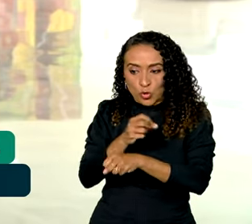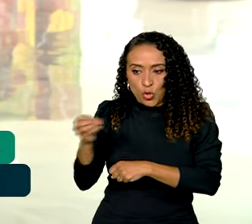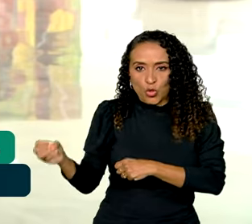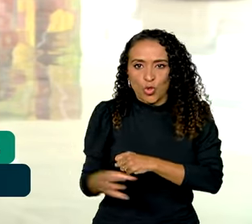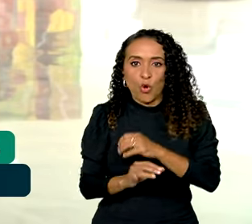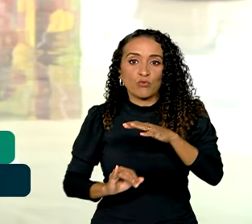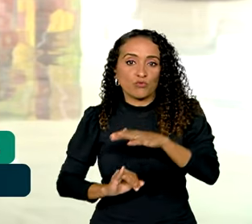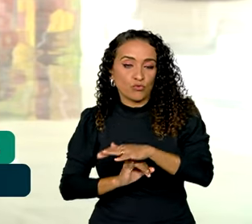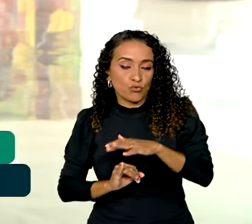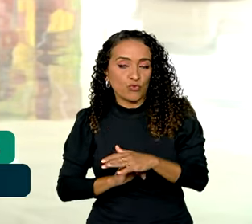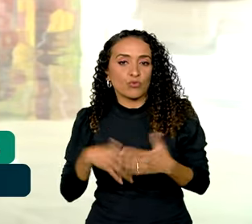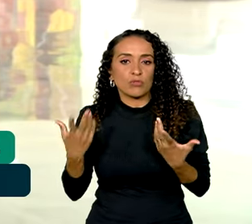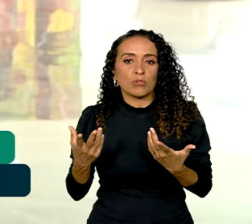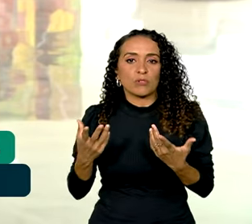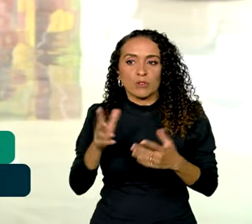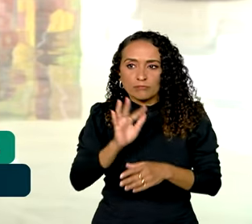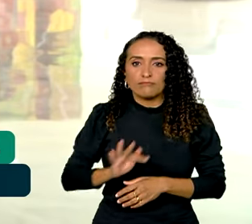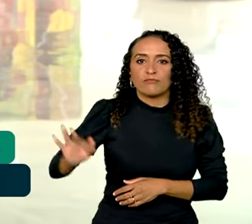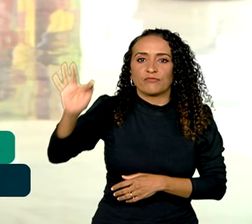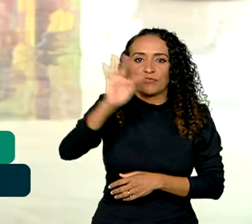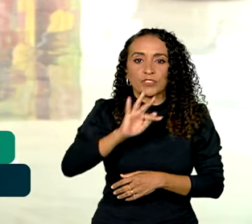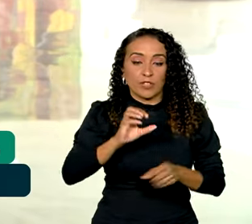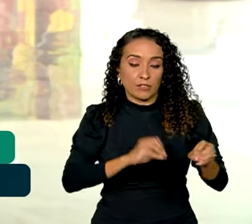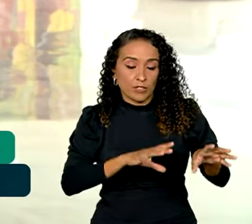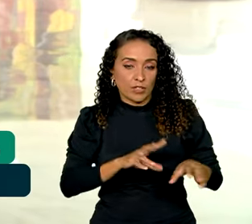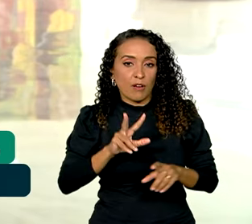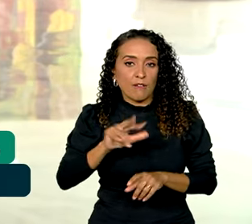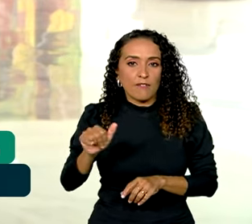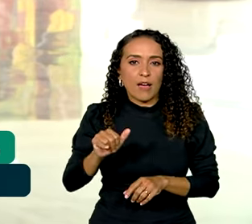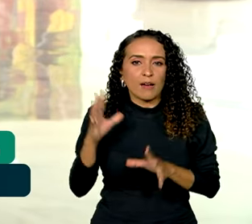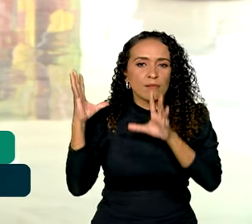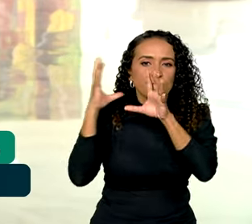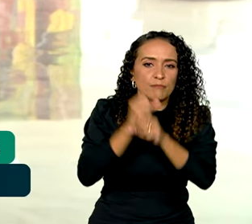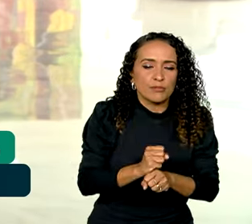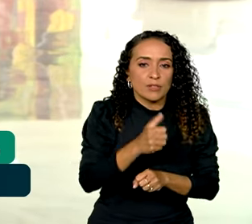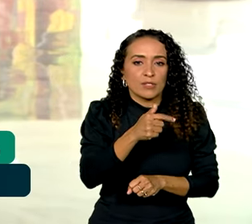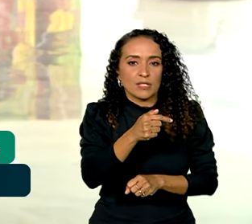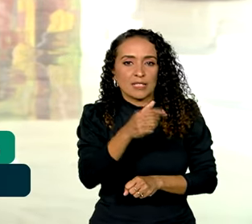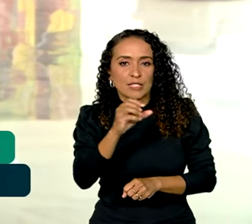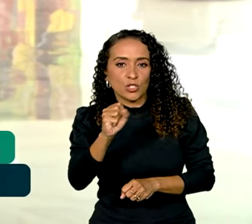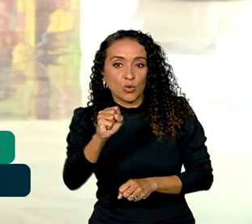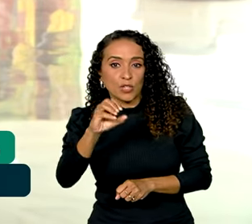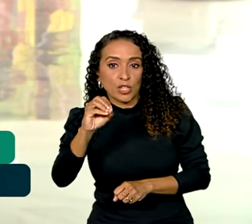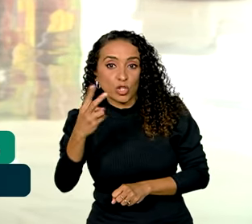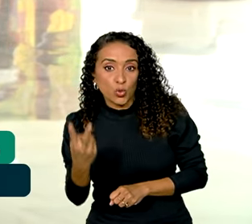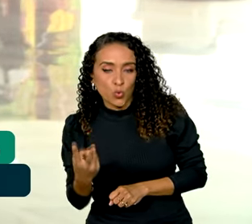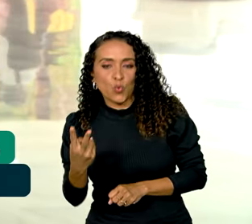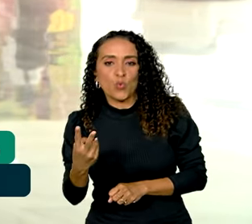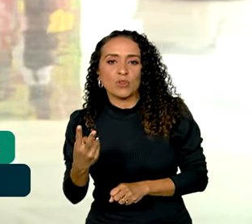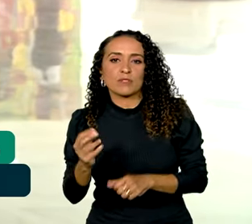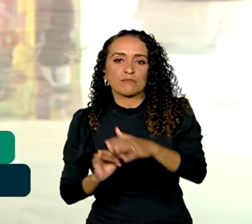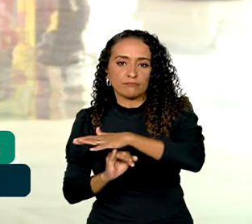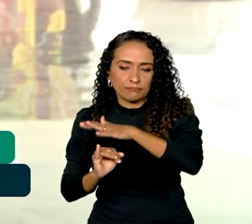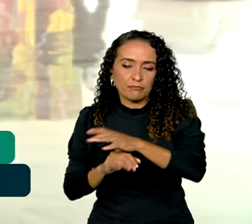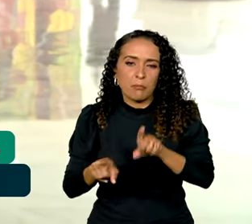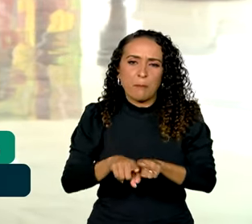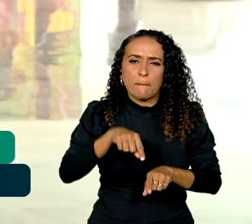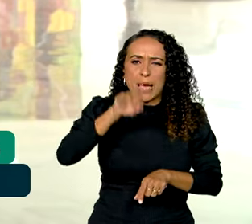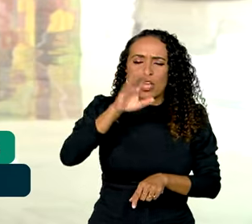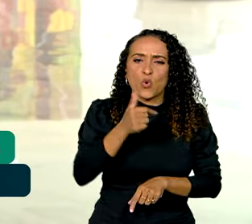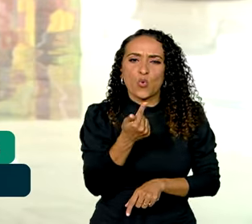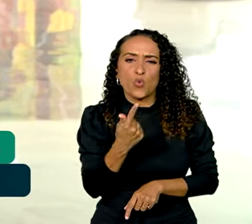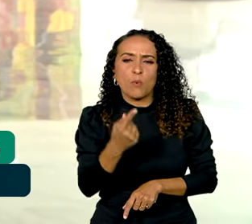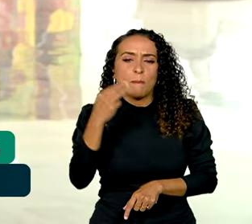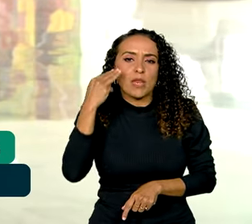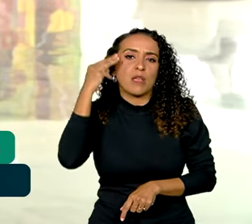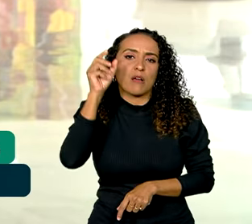novos institutos, a Rede Federal de Educação passará a contar com um total de 782 unidades e mais de